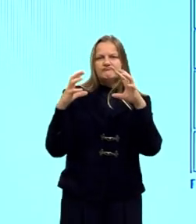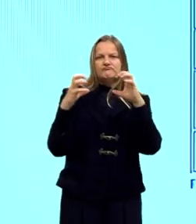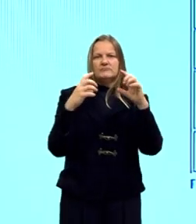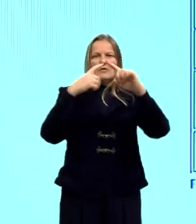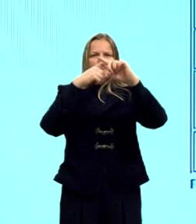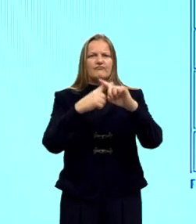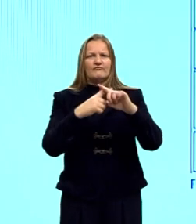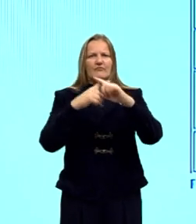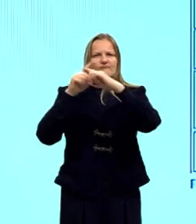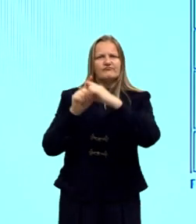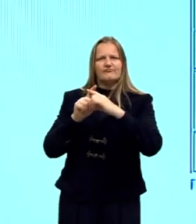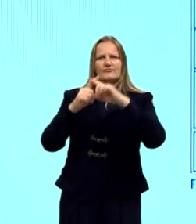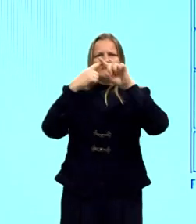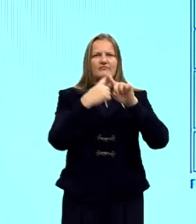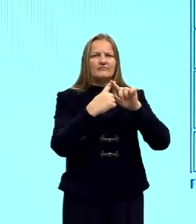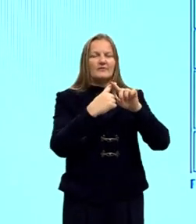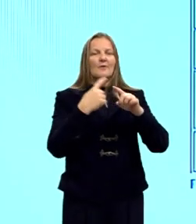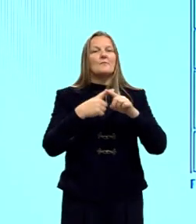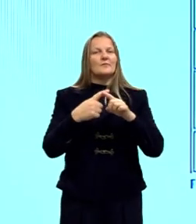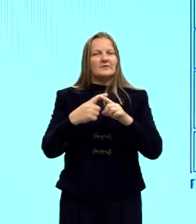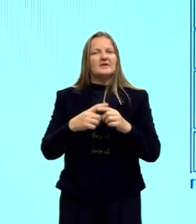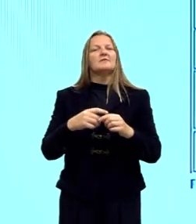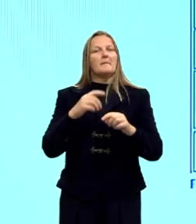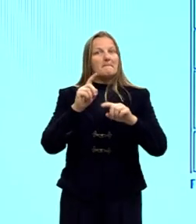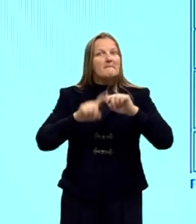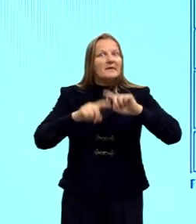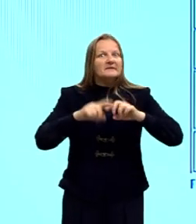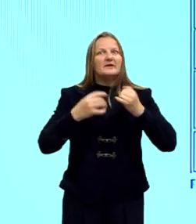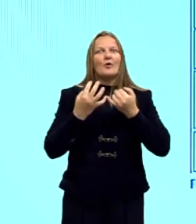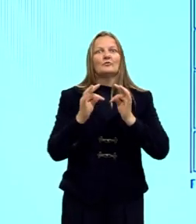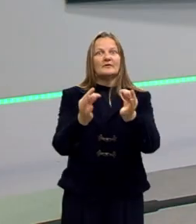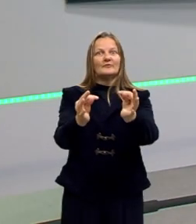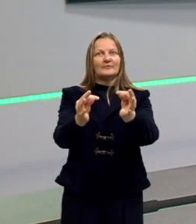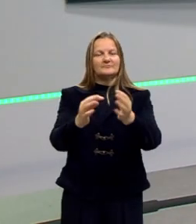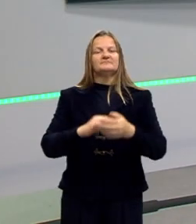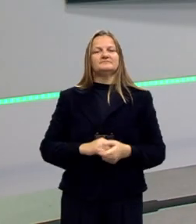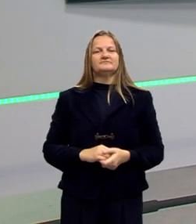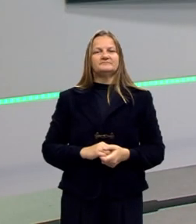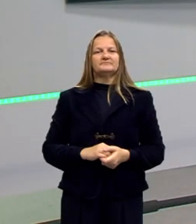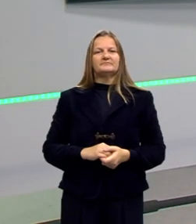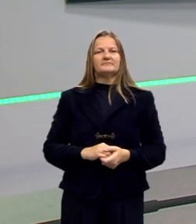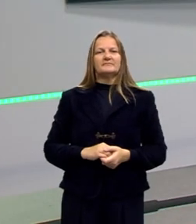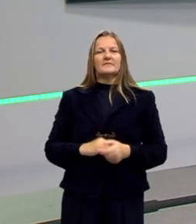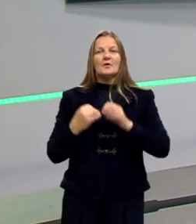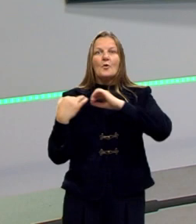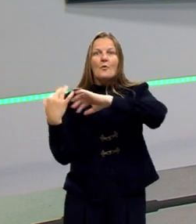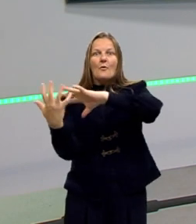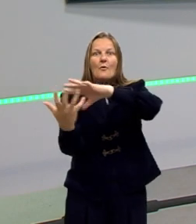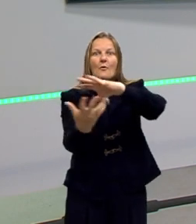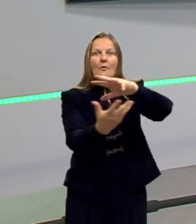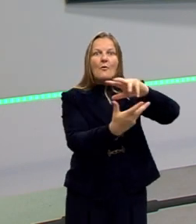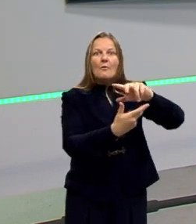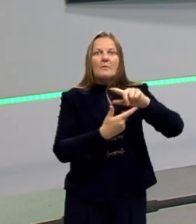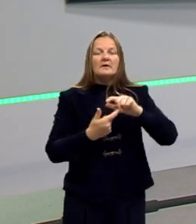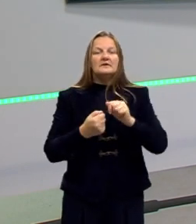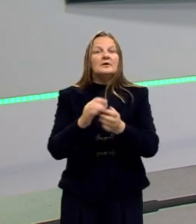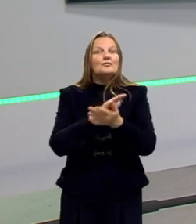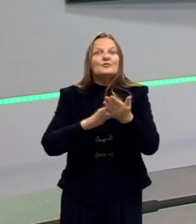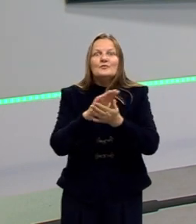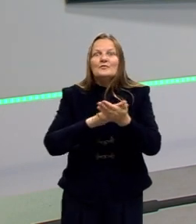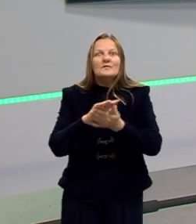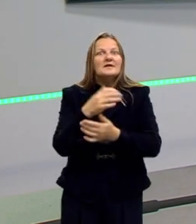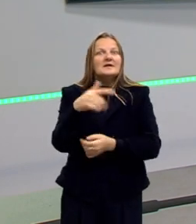tu tá com uma rusga aí entre eles e é relacionado justamente é esse semicondutores né O Planeta não tem